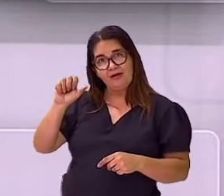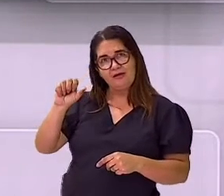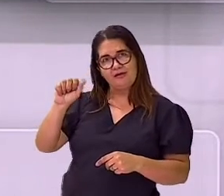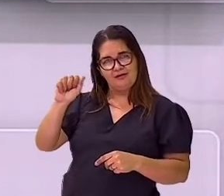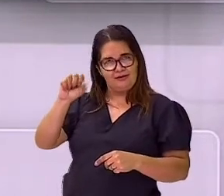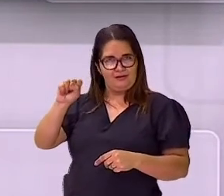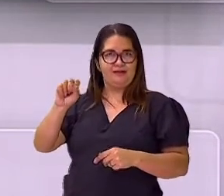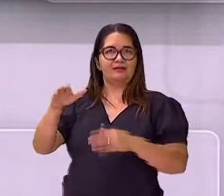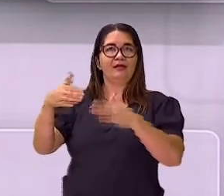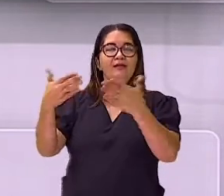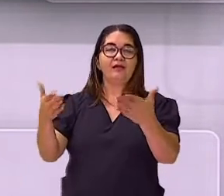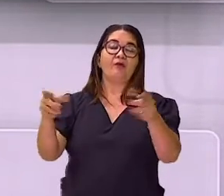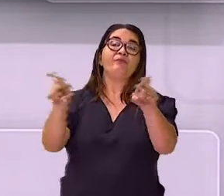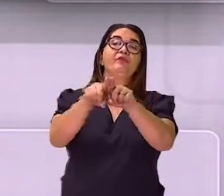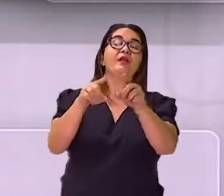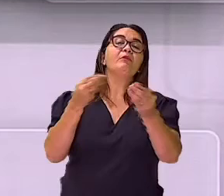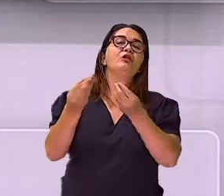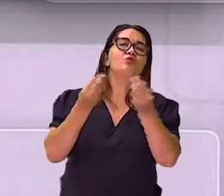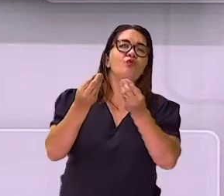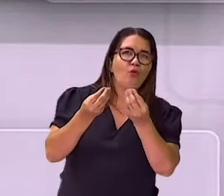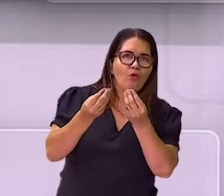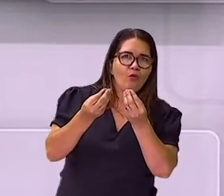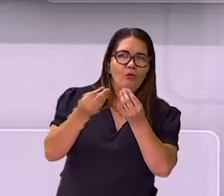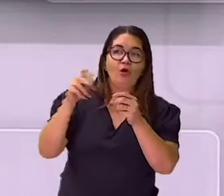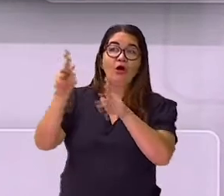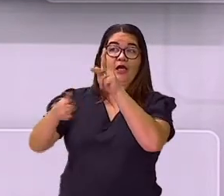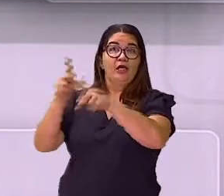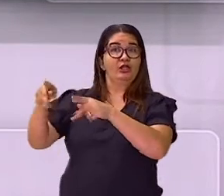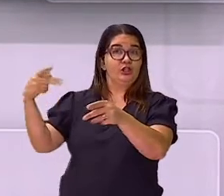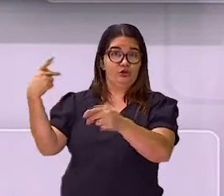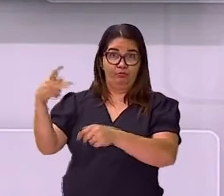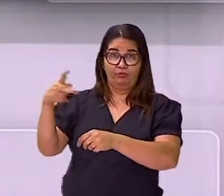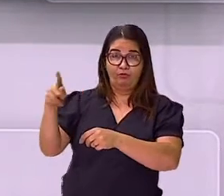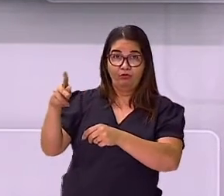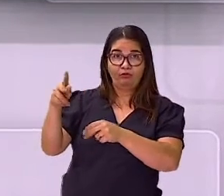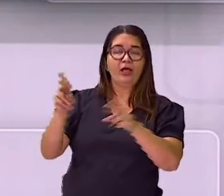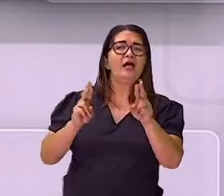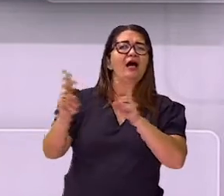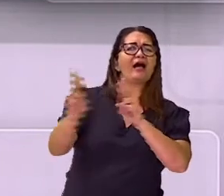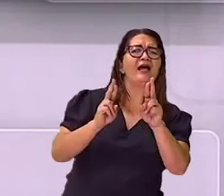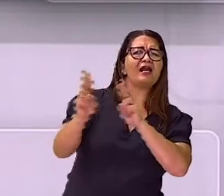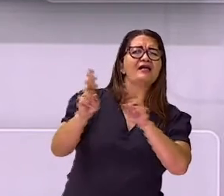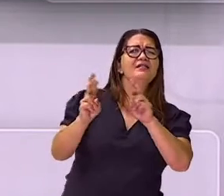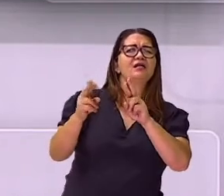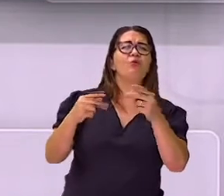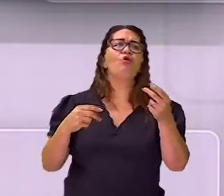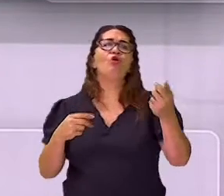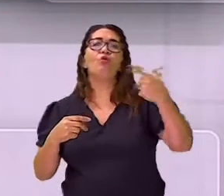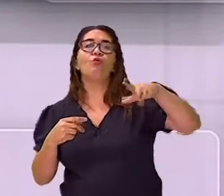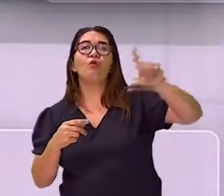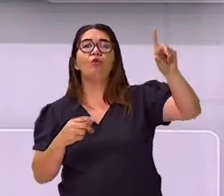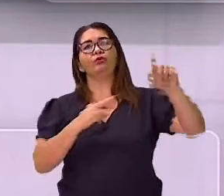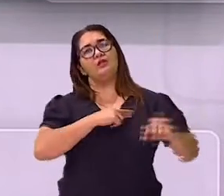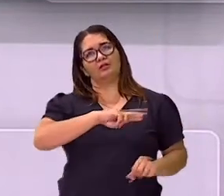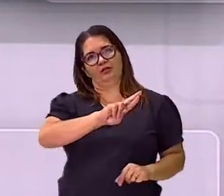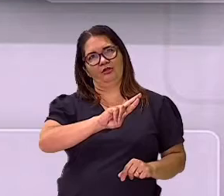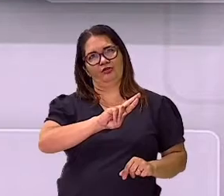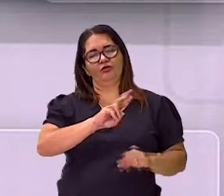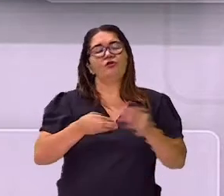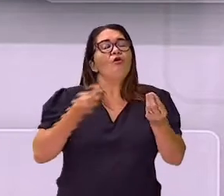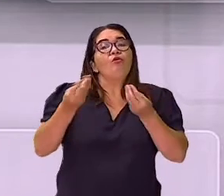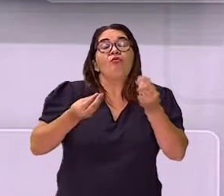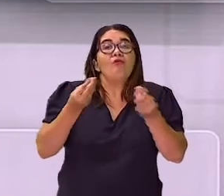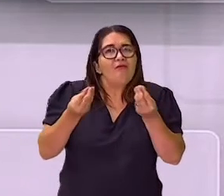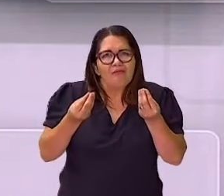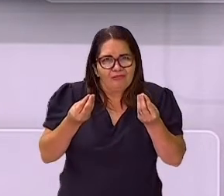relação dos persas com as outras religiões. Daqui a pouquinho a gente vai falar sobre isso. Então, o Ciro